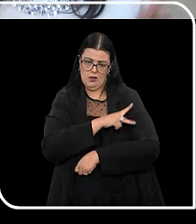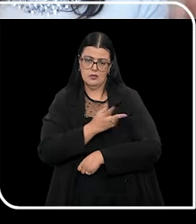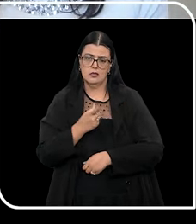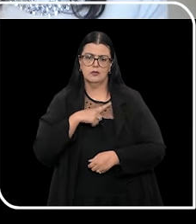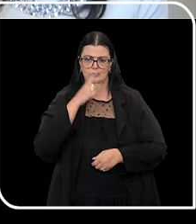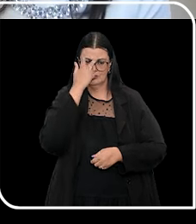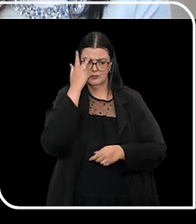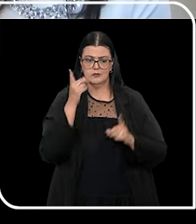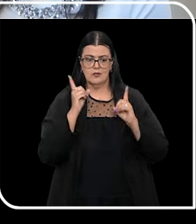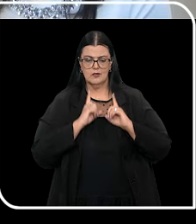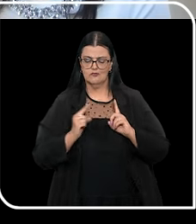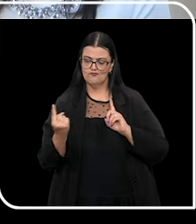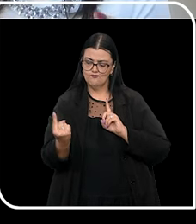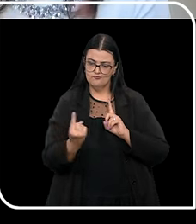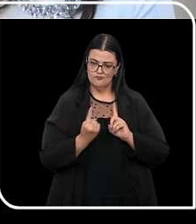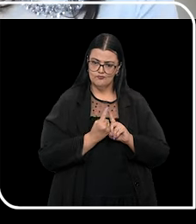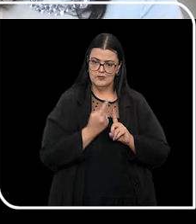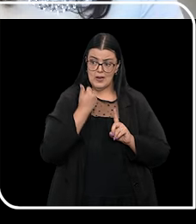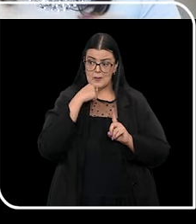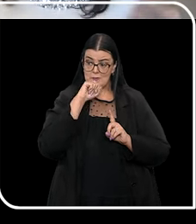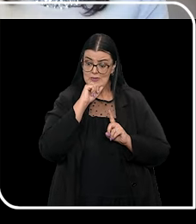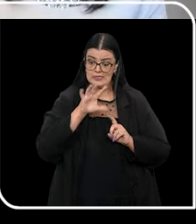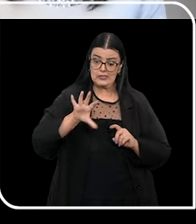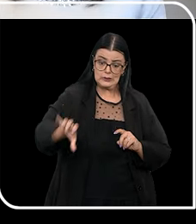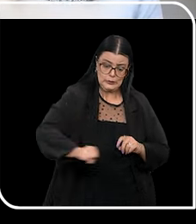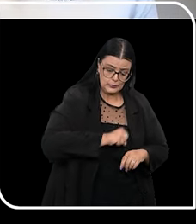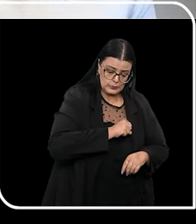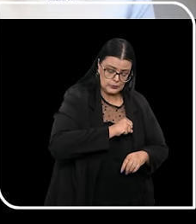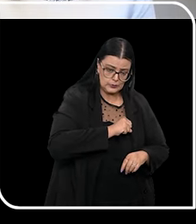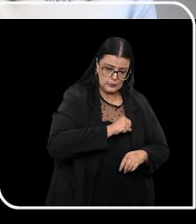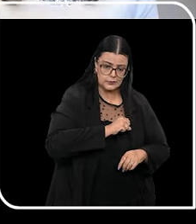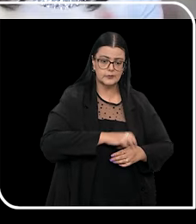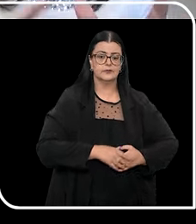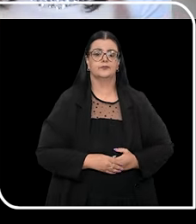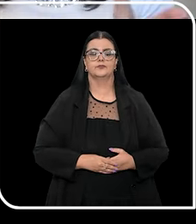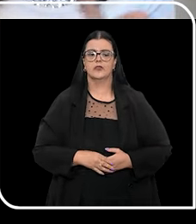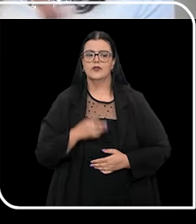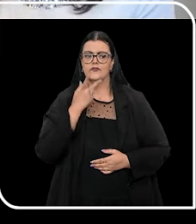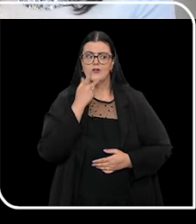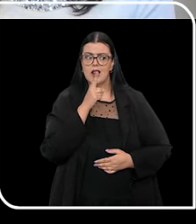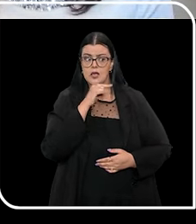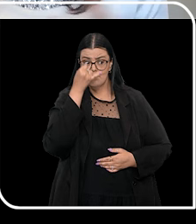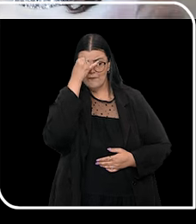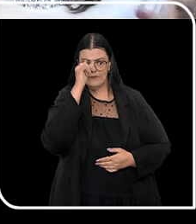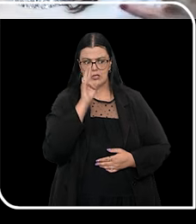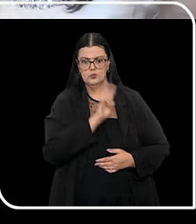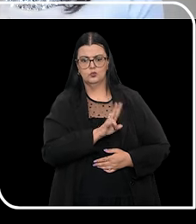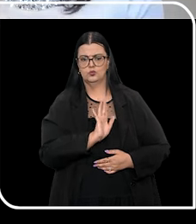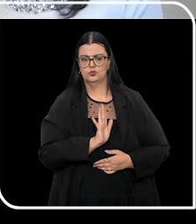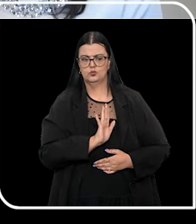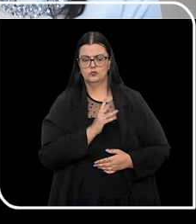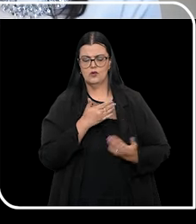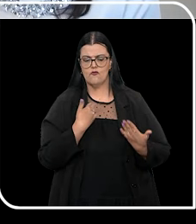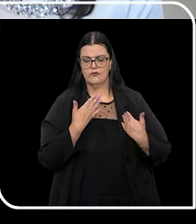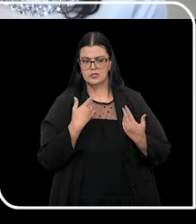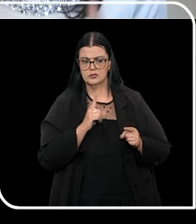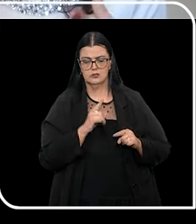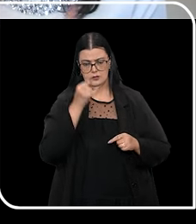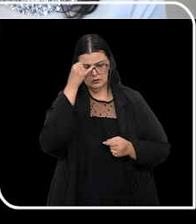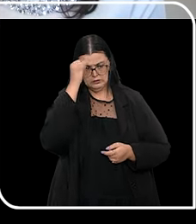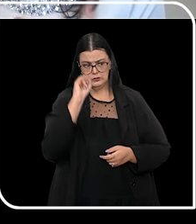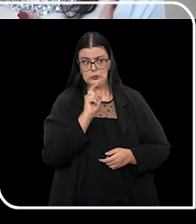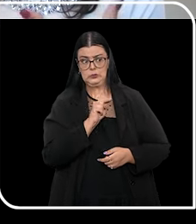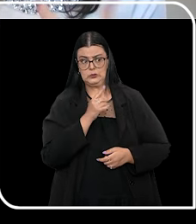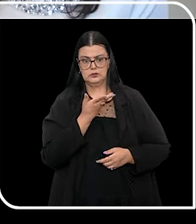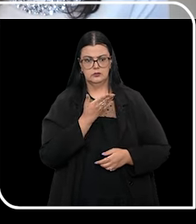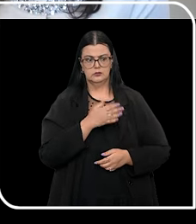pessoa com deficiência ela se aproxima o que que a mãe faz a mãe sai correndo e Puxa essa criança pede para não olhar pede pra criança não conversar